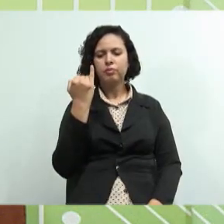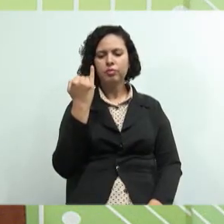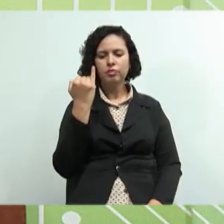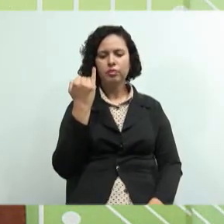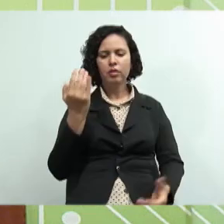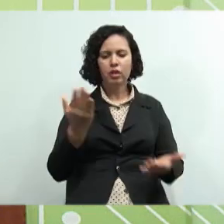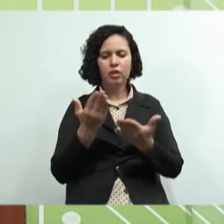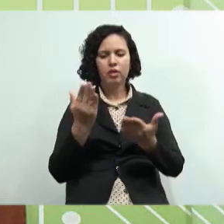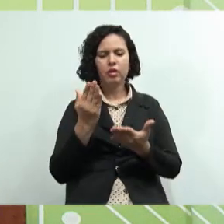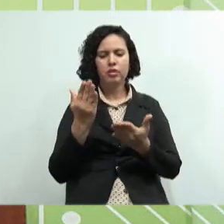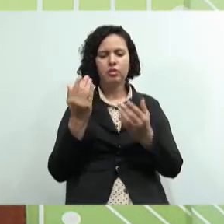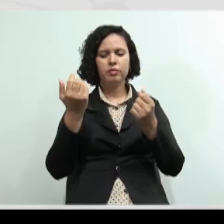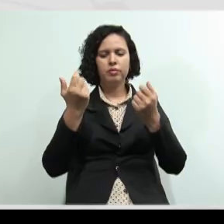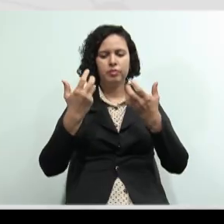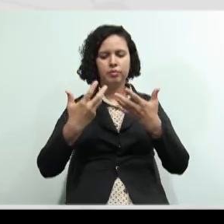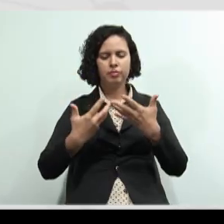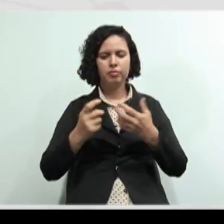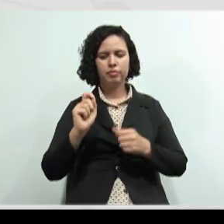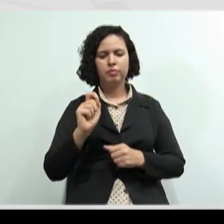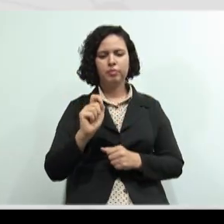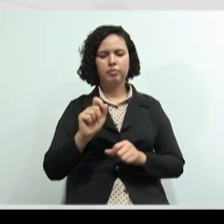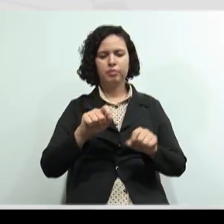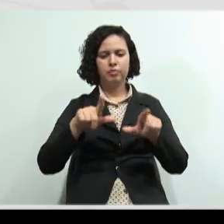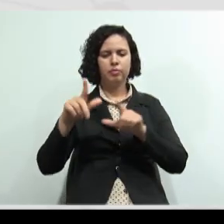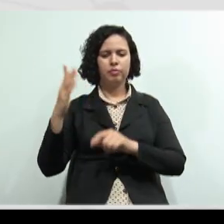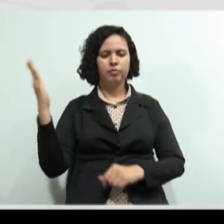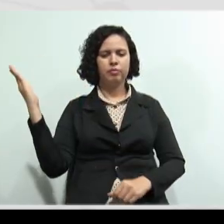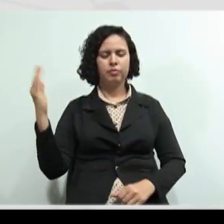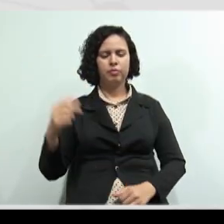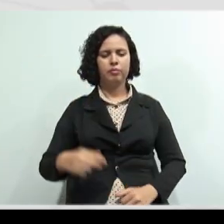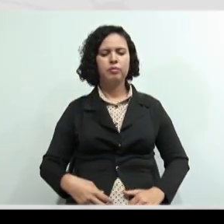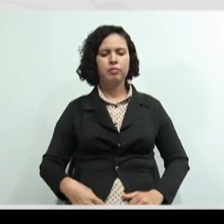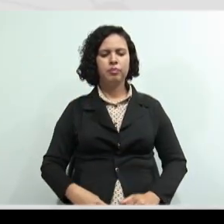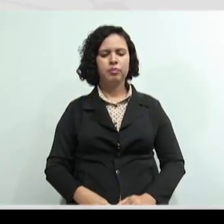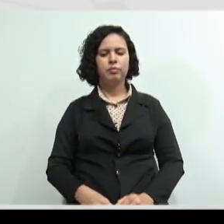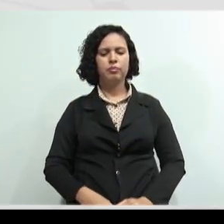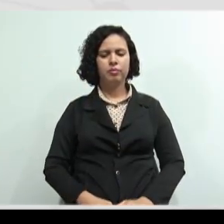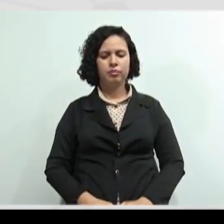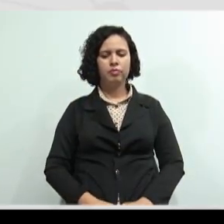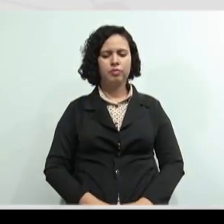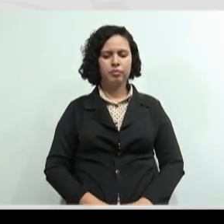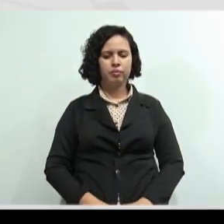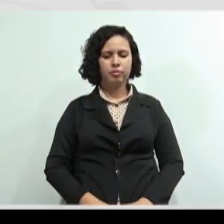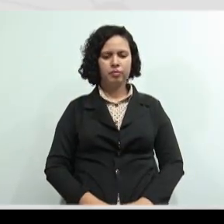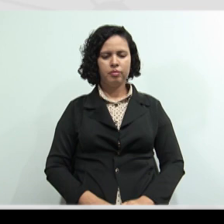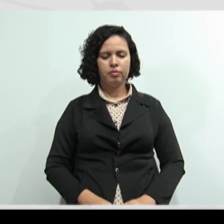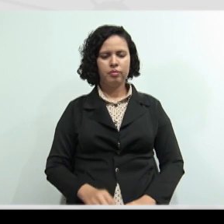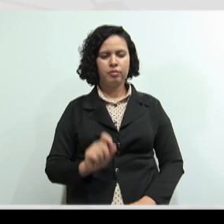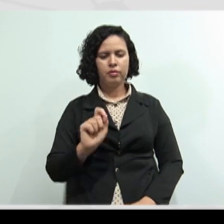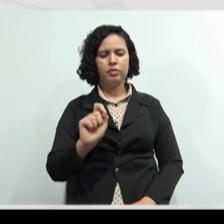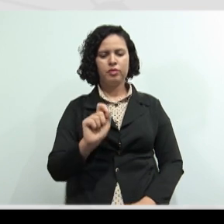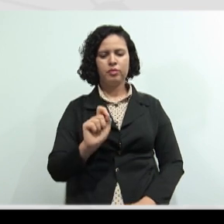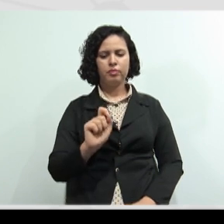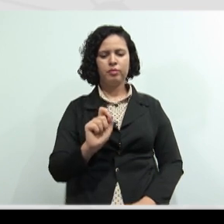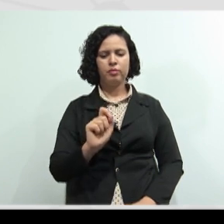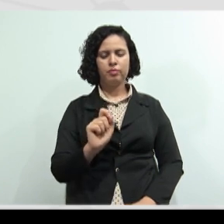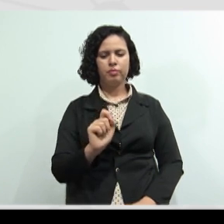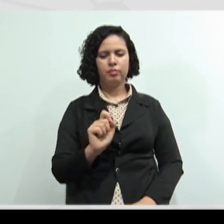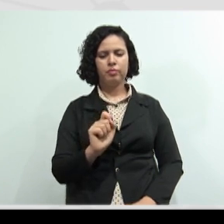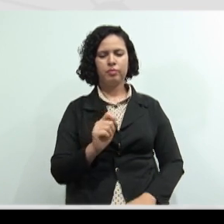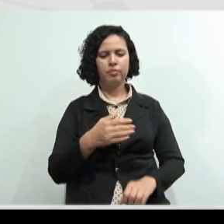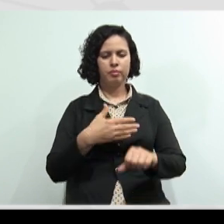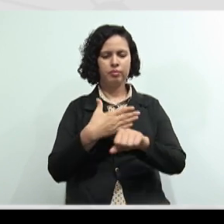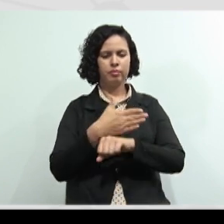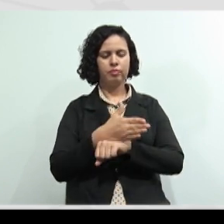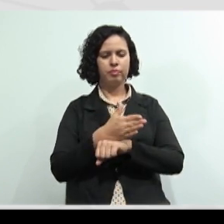nós vemos aqui que no slide que essas são as grandes vantagens da organização dos agricultores em cooperativas. Acesso a